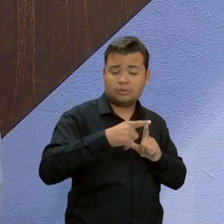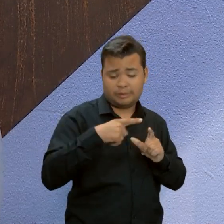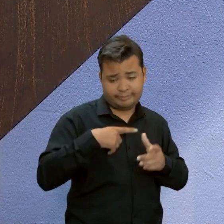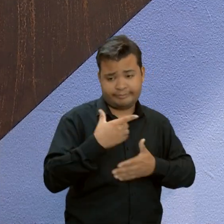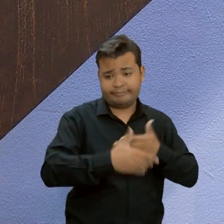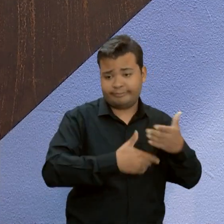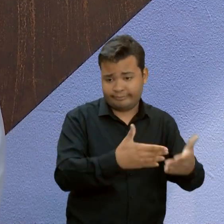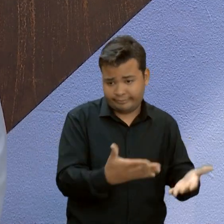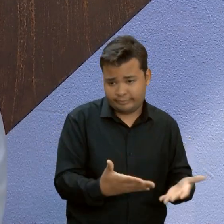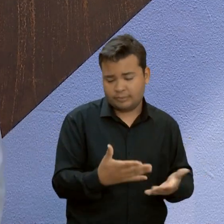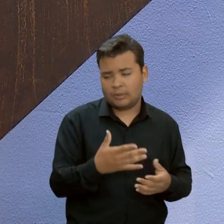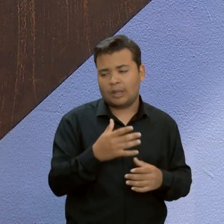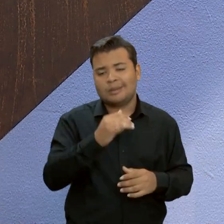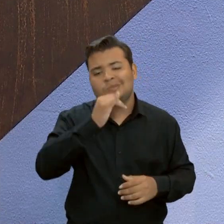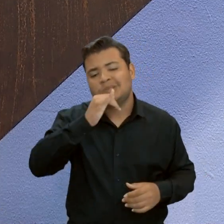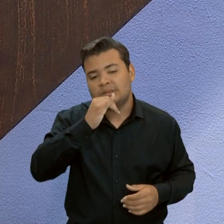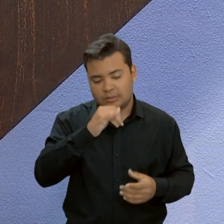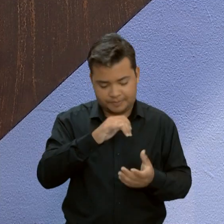um casamento também,